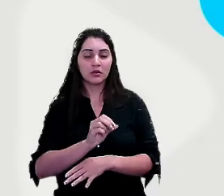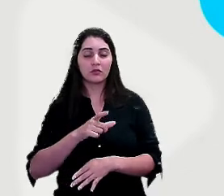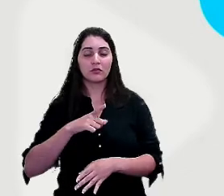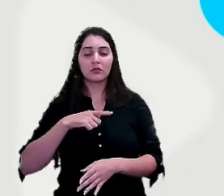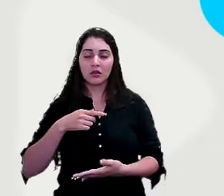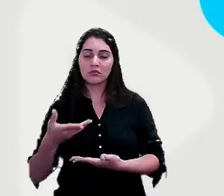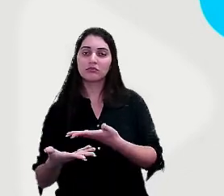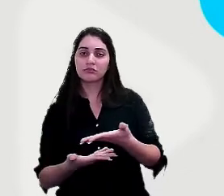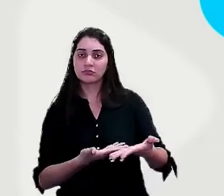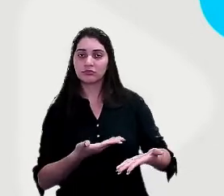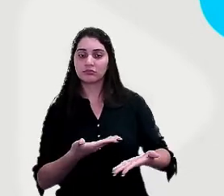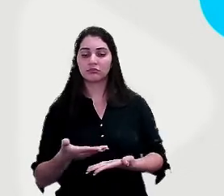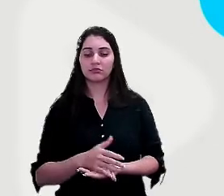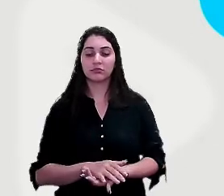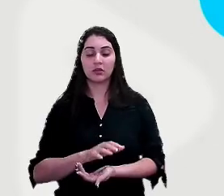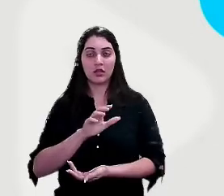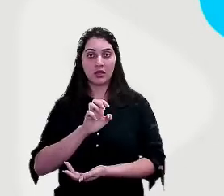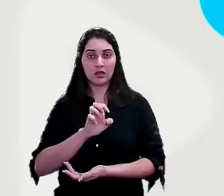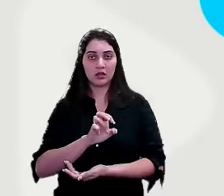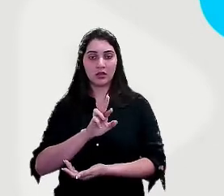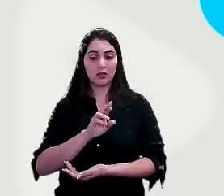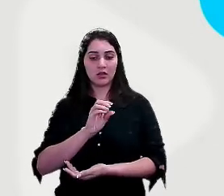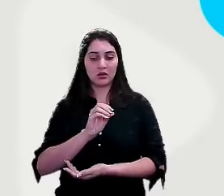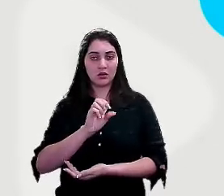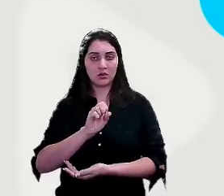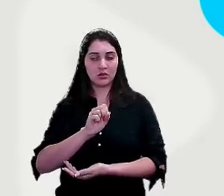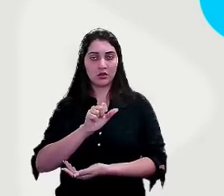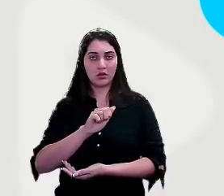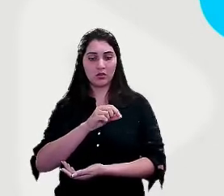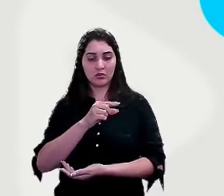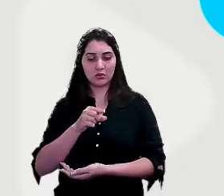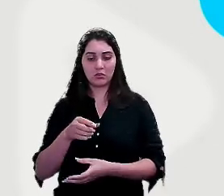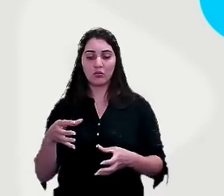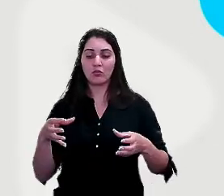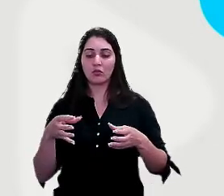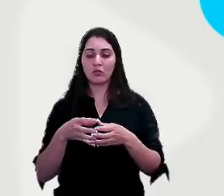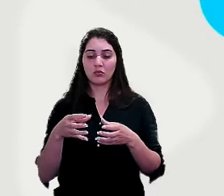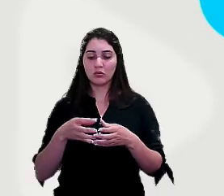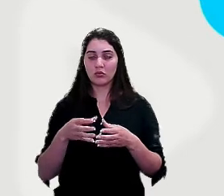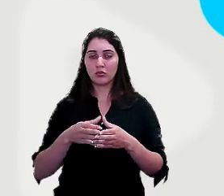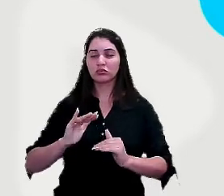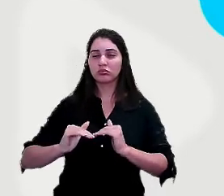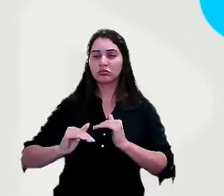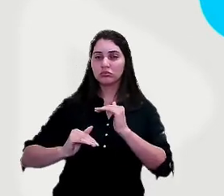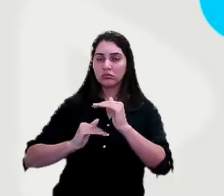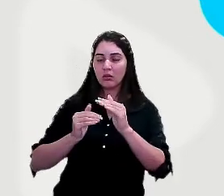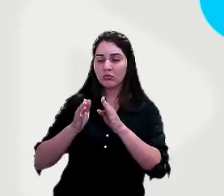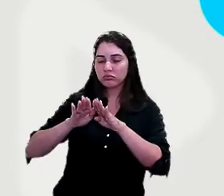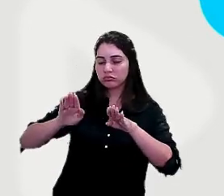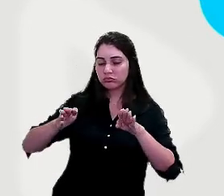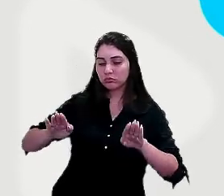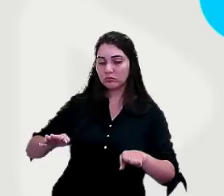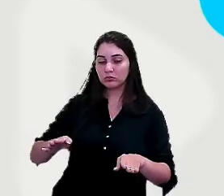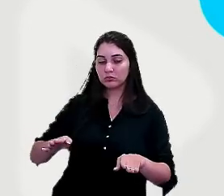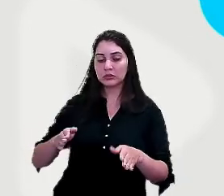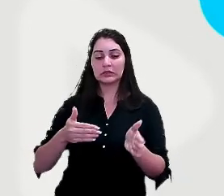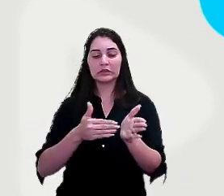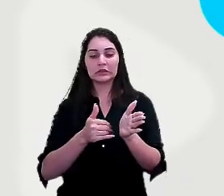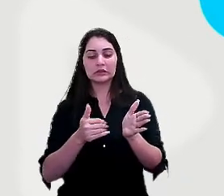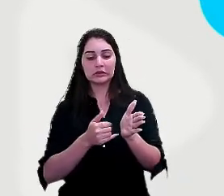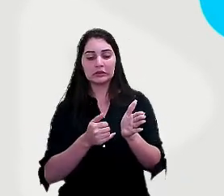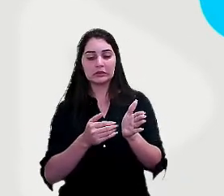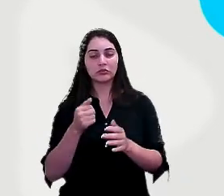certo? E a erosão? A erosão é um conjunto de processos de modelagem da paisagem, remoção e